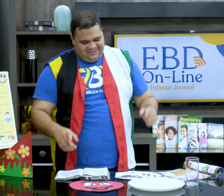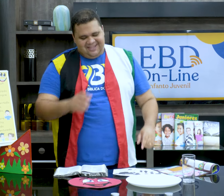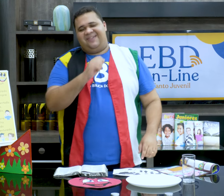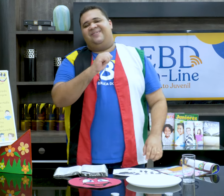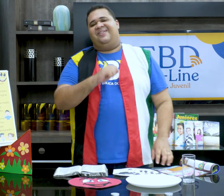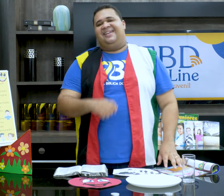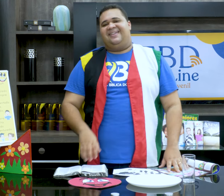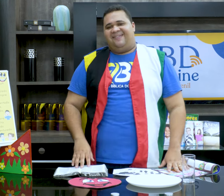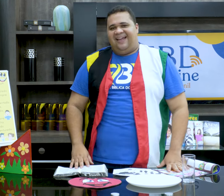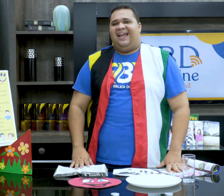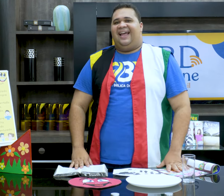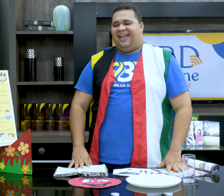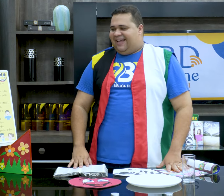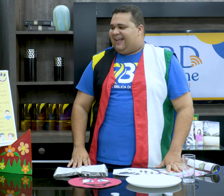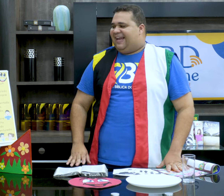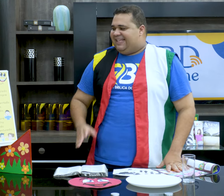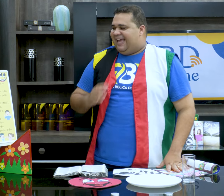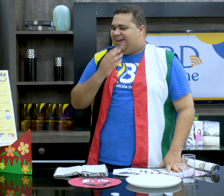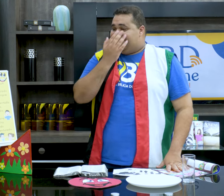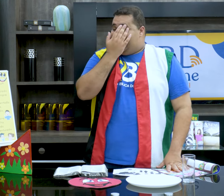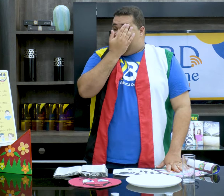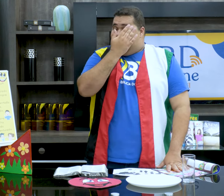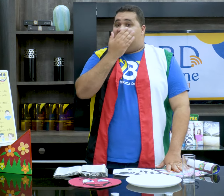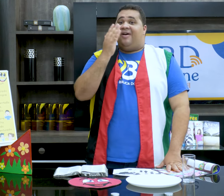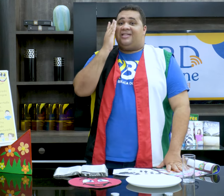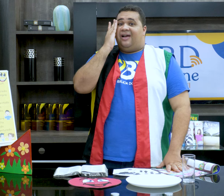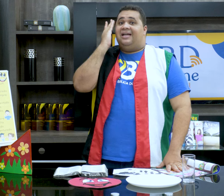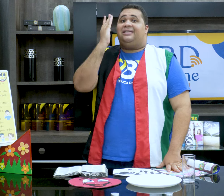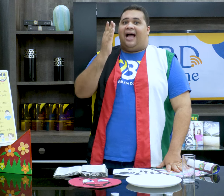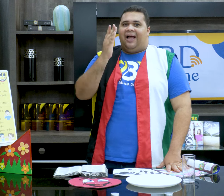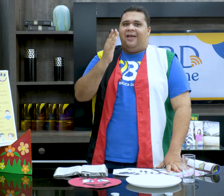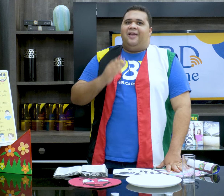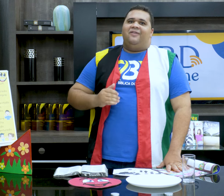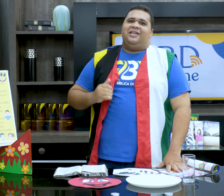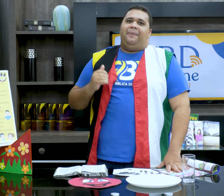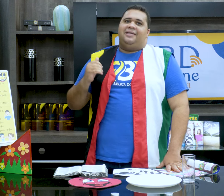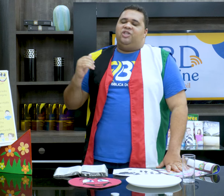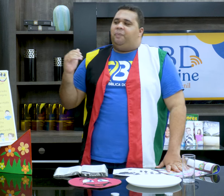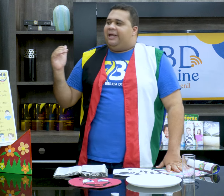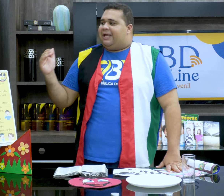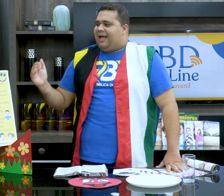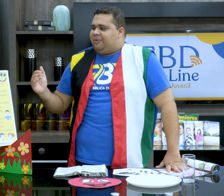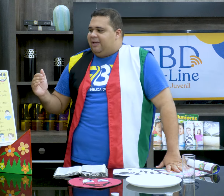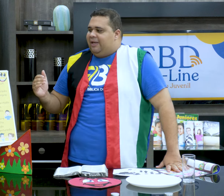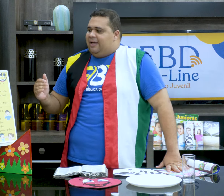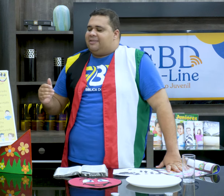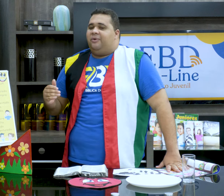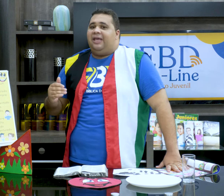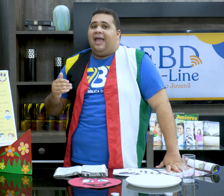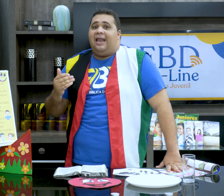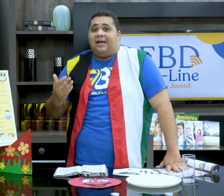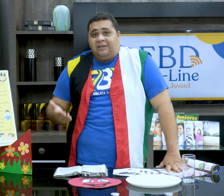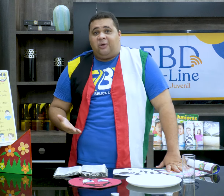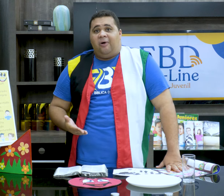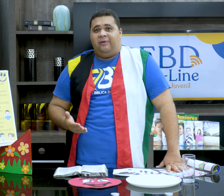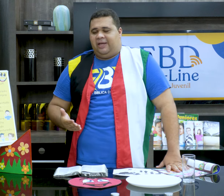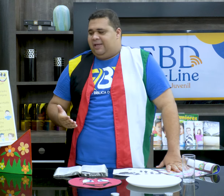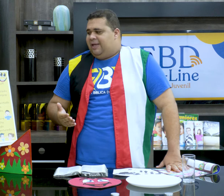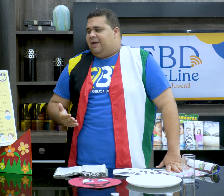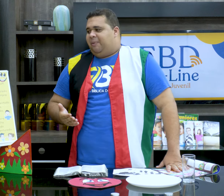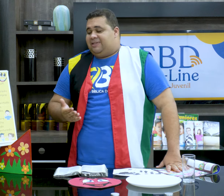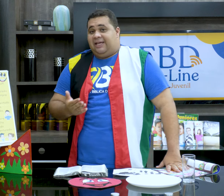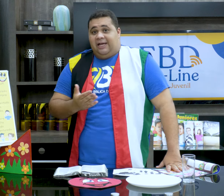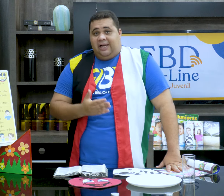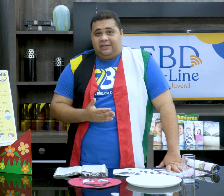bem-aventurado muito bem bem glória a Deus e não é só cantar você precisa explicar a tua criança o que ela cantou